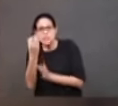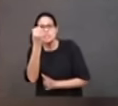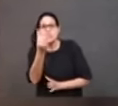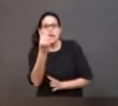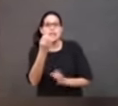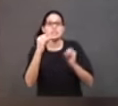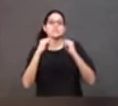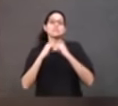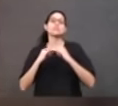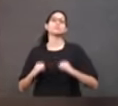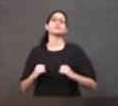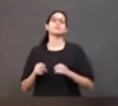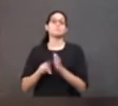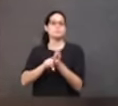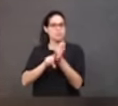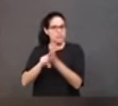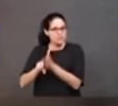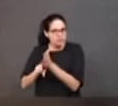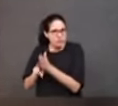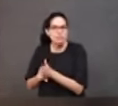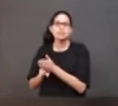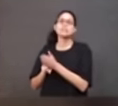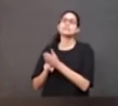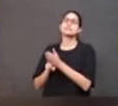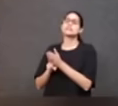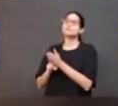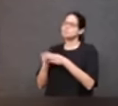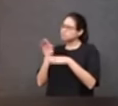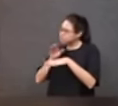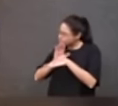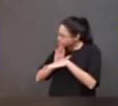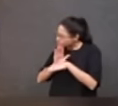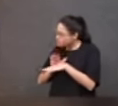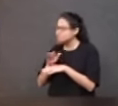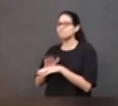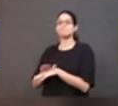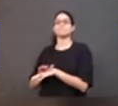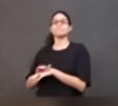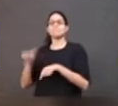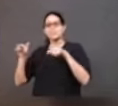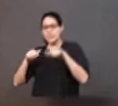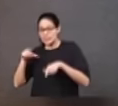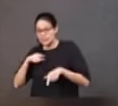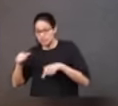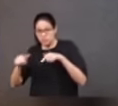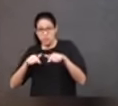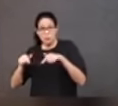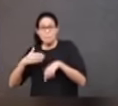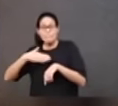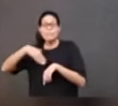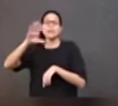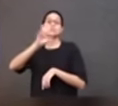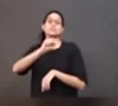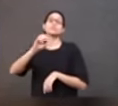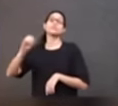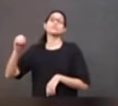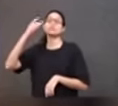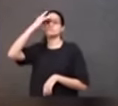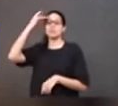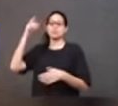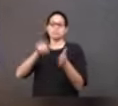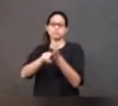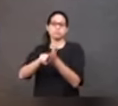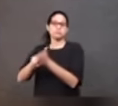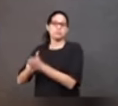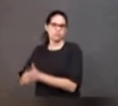pesquisa, ajudando os 2 ministros com quem tive a honra de trabalhar, e demos emprego para mais de 800 pesquisadores. Cuidamos